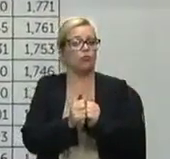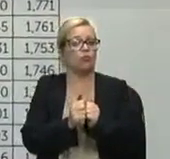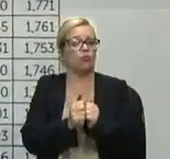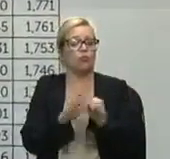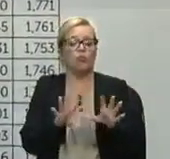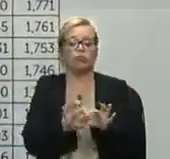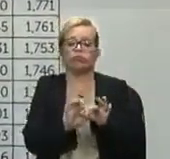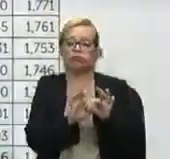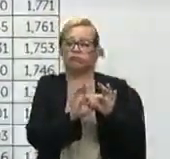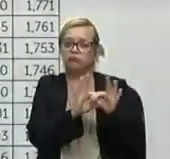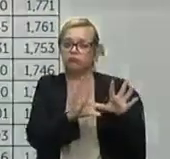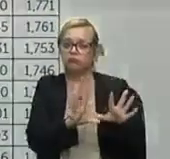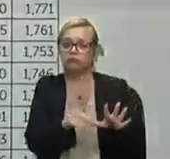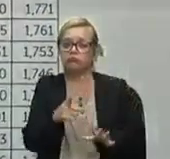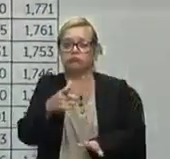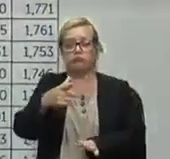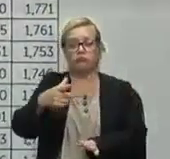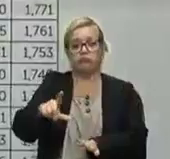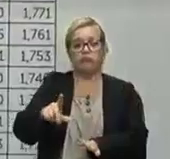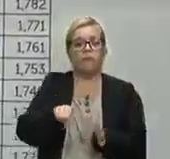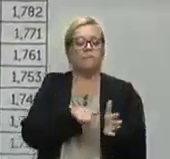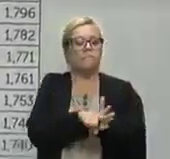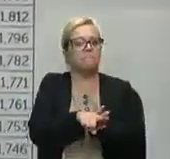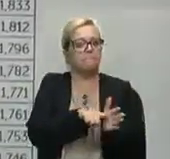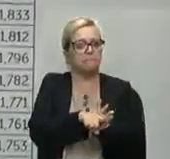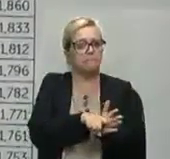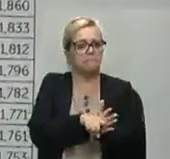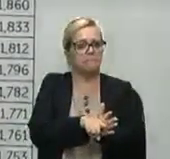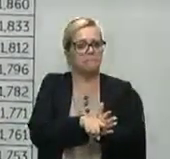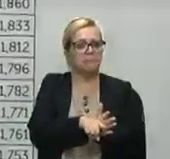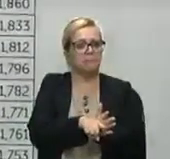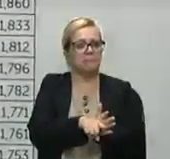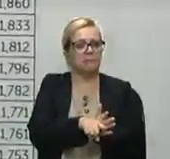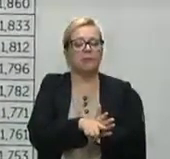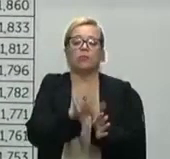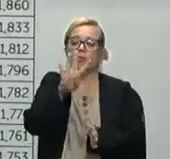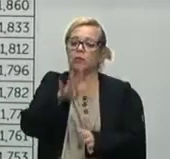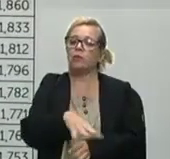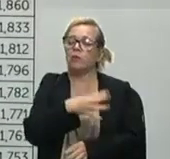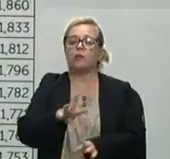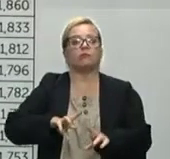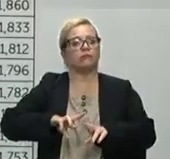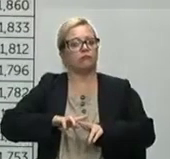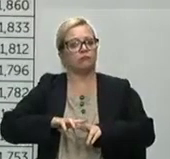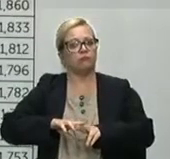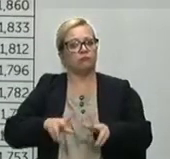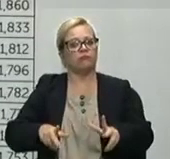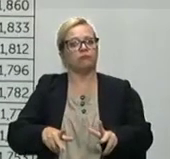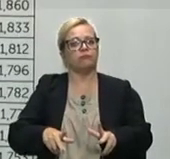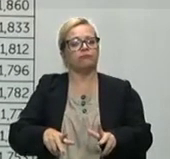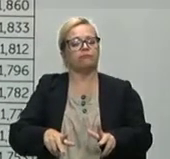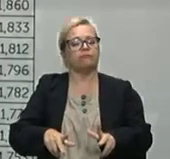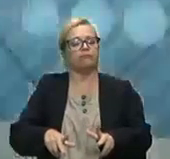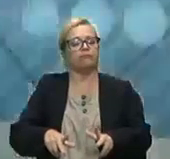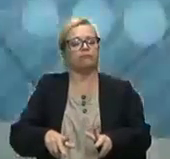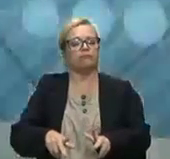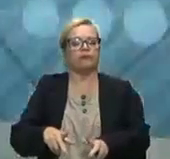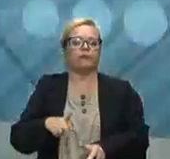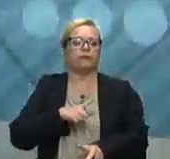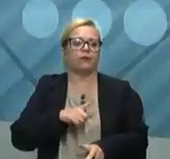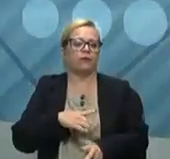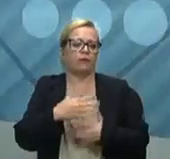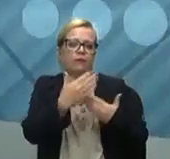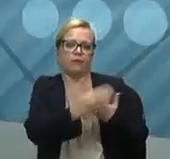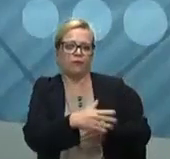de liberdade de uma pesquisa. São tabelas diferentes. Caso caia na